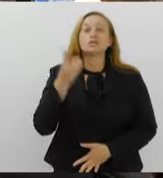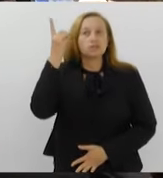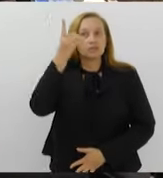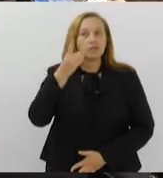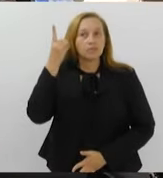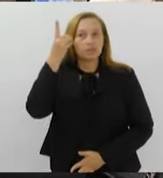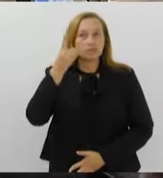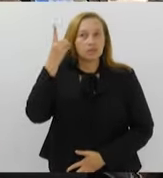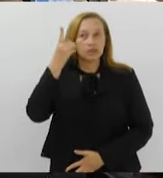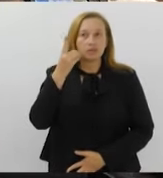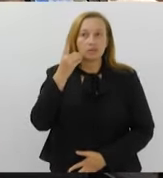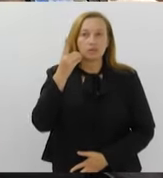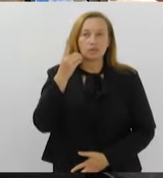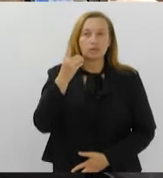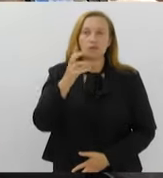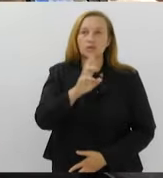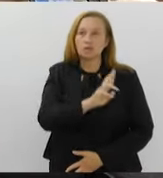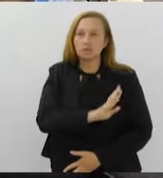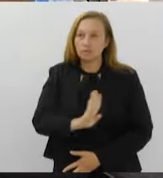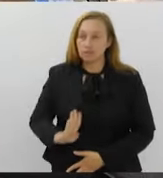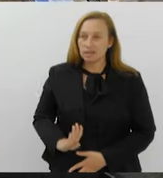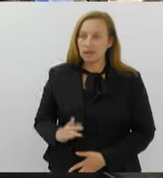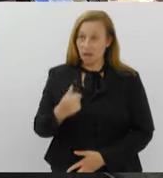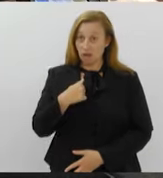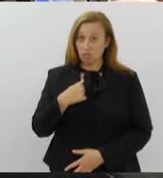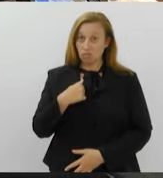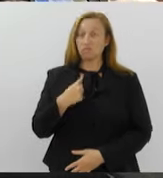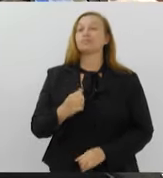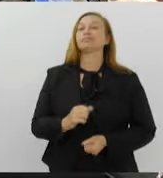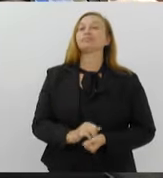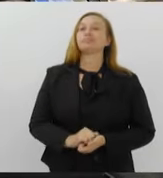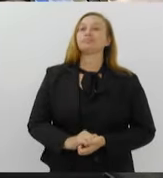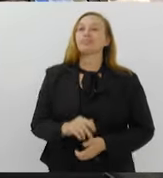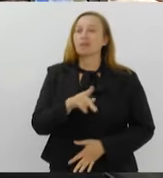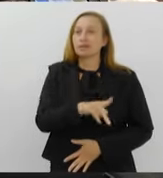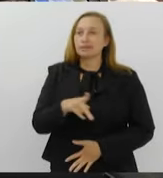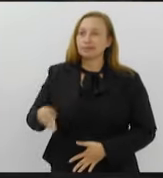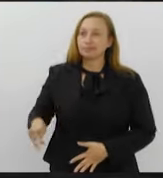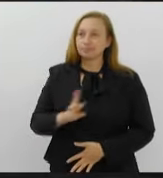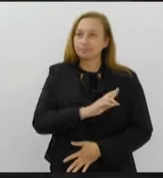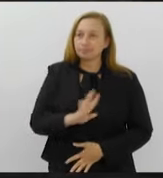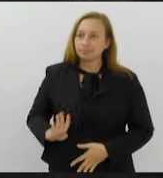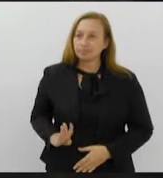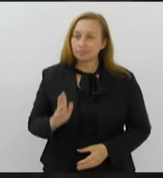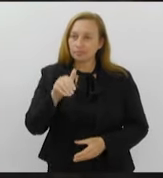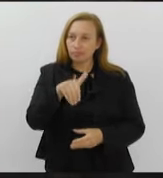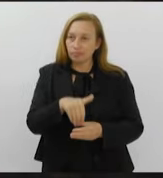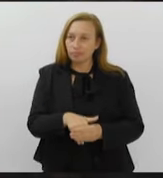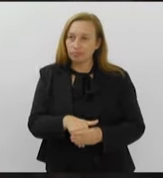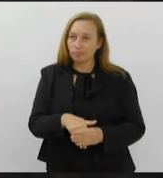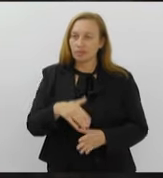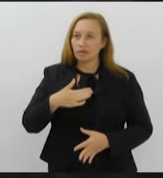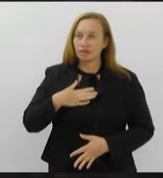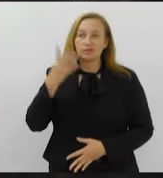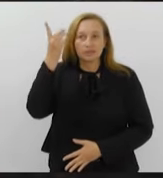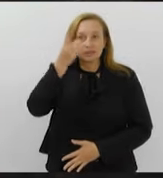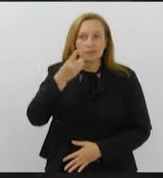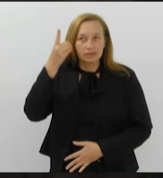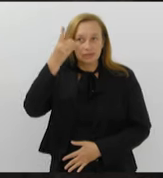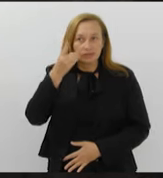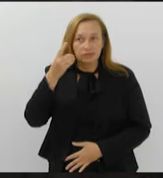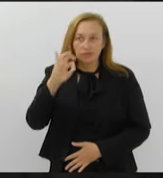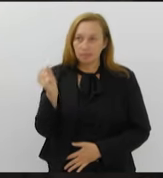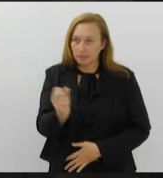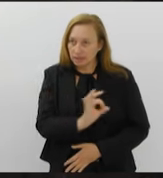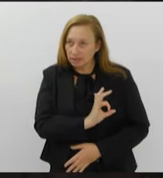é quem, Rodrigo Bacelar. Quem é o próximo? Eu? Nosso nome, deputado presidente, o Rodrigo Bacelar. Eu voto na deputada